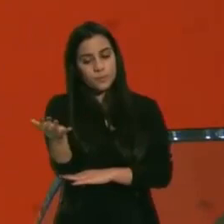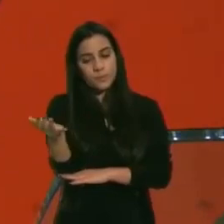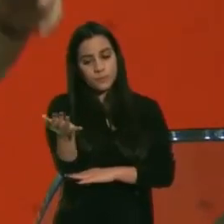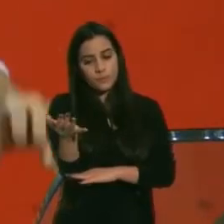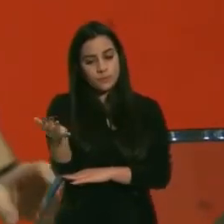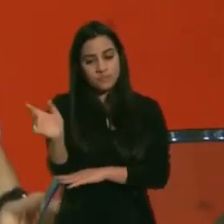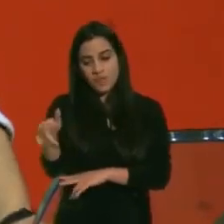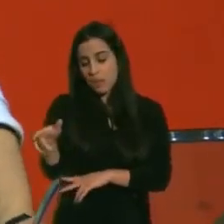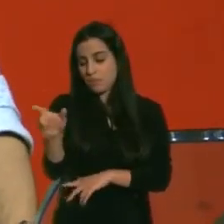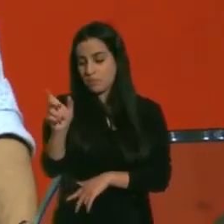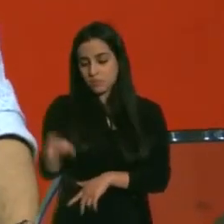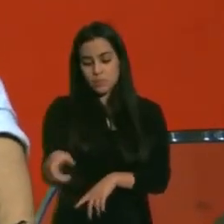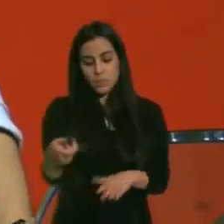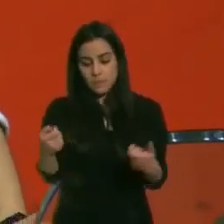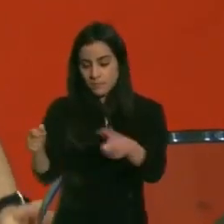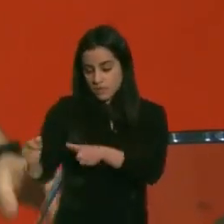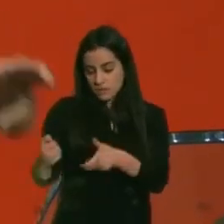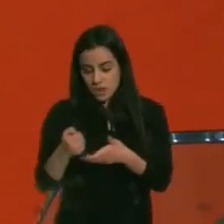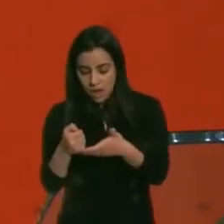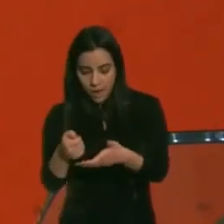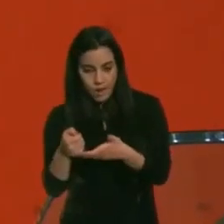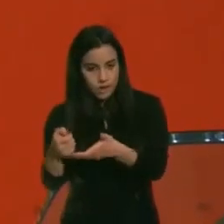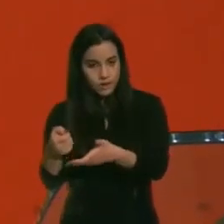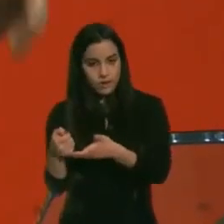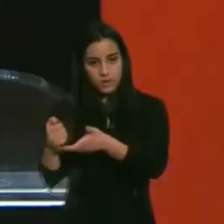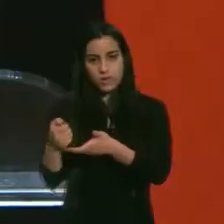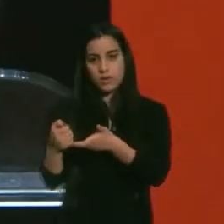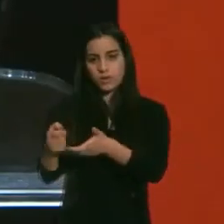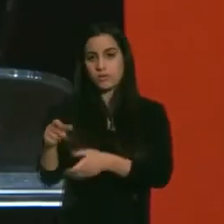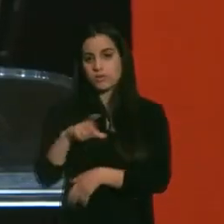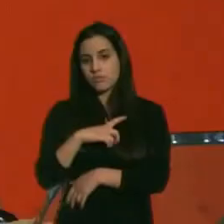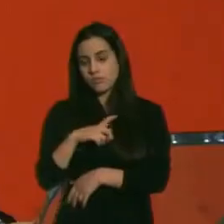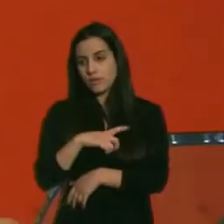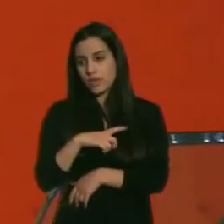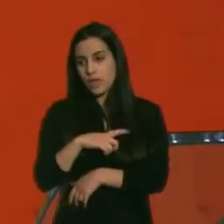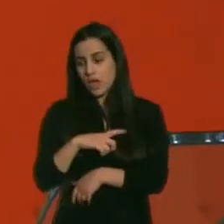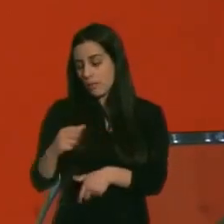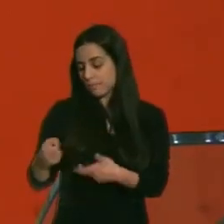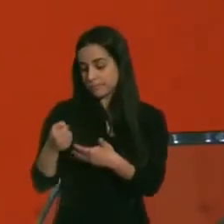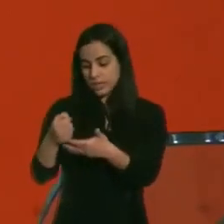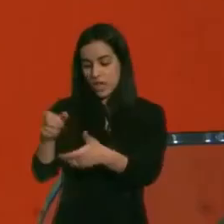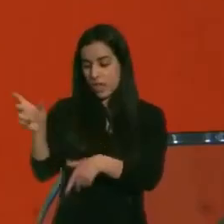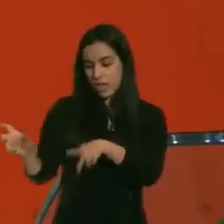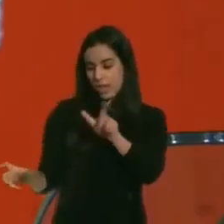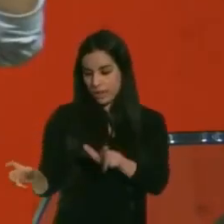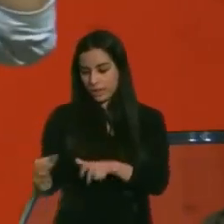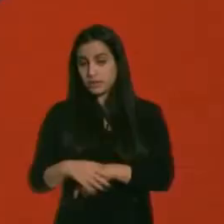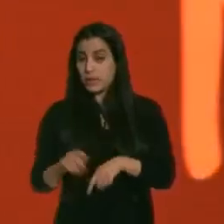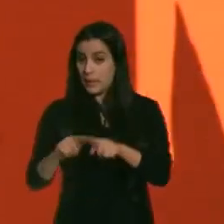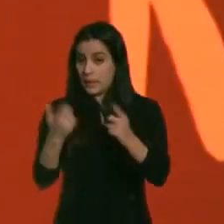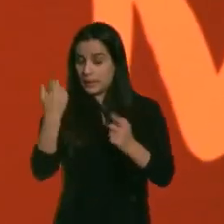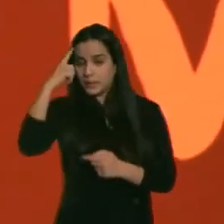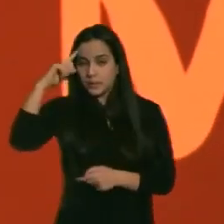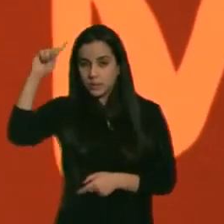Vira alguém necessitado, que vivia às custas dos favores dos outros. Mas um